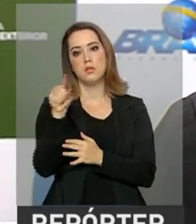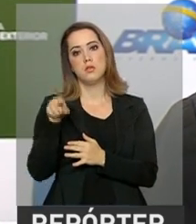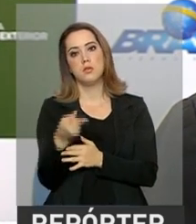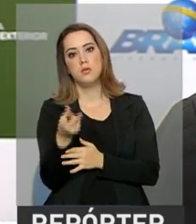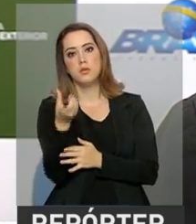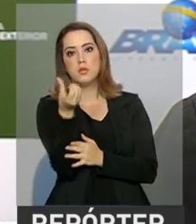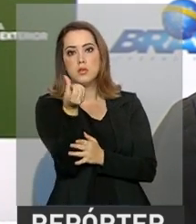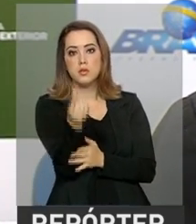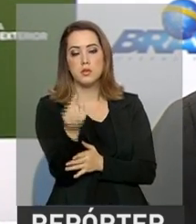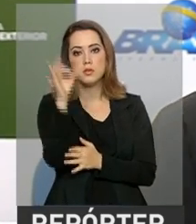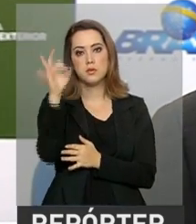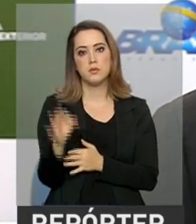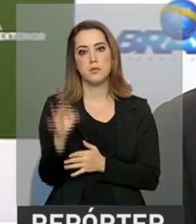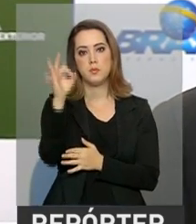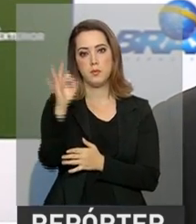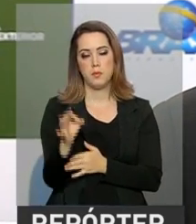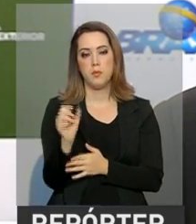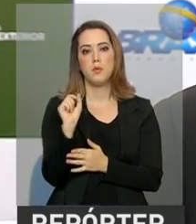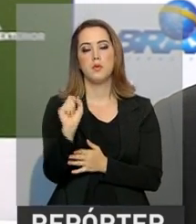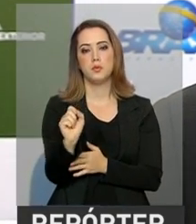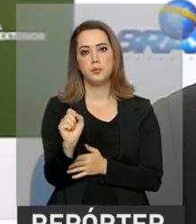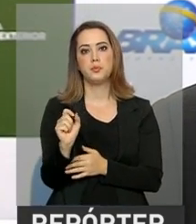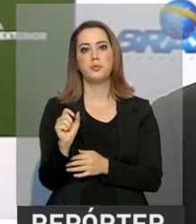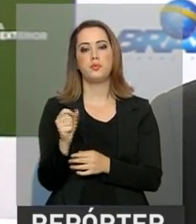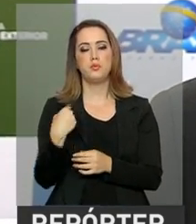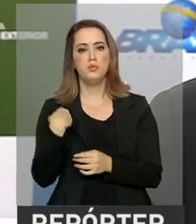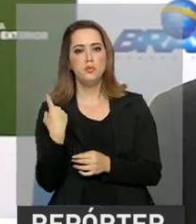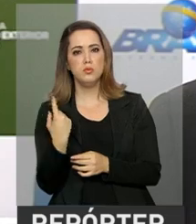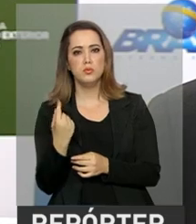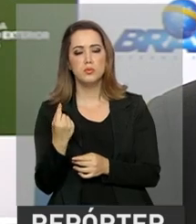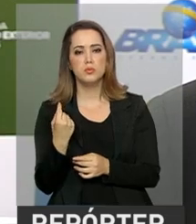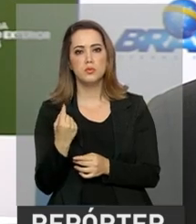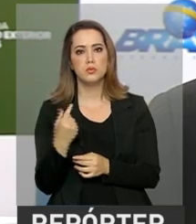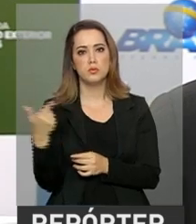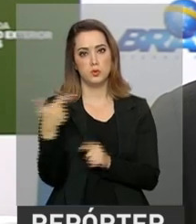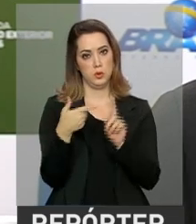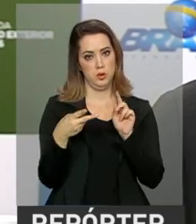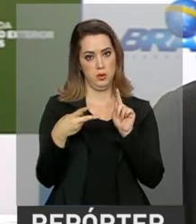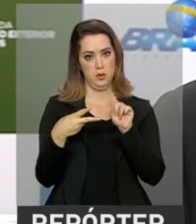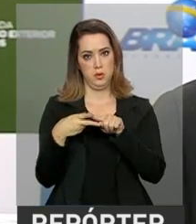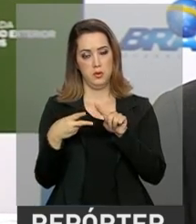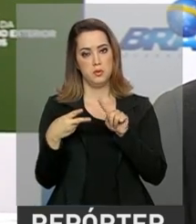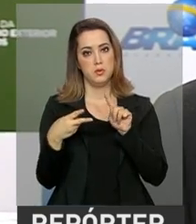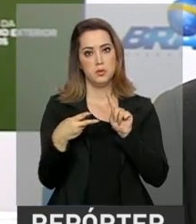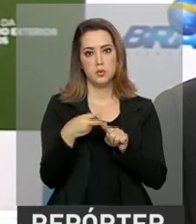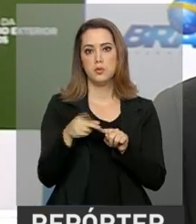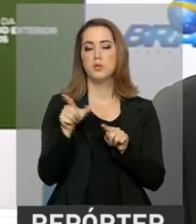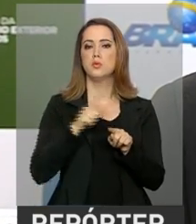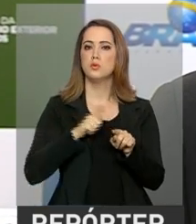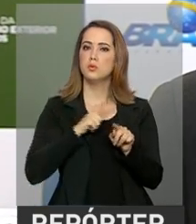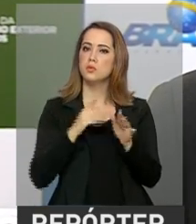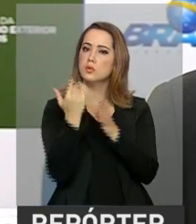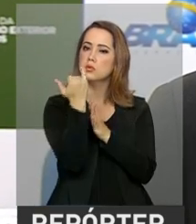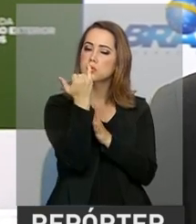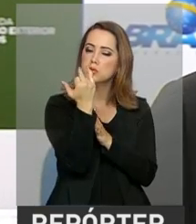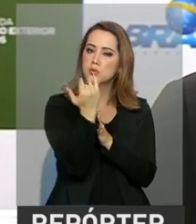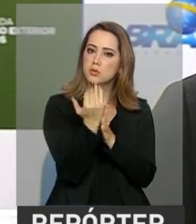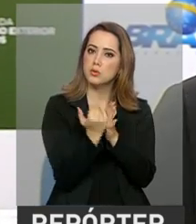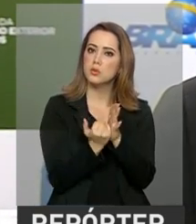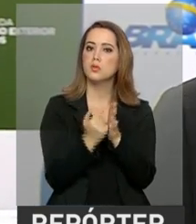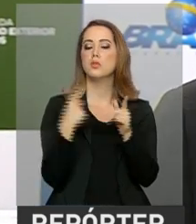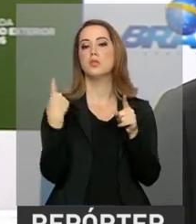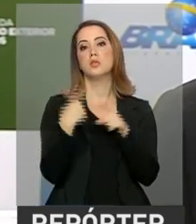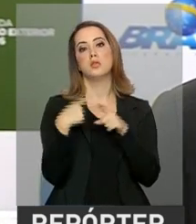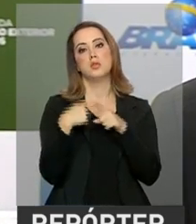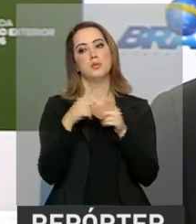das importações de 27,6%. Os dois fluxos comerciais apresentam redução causados